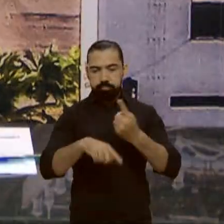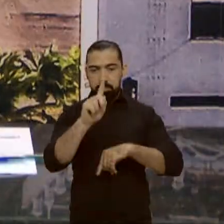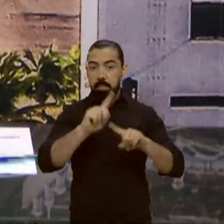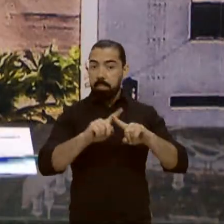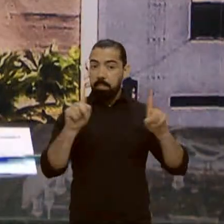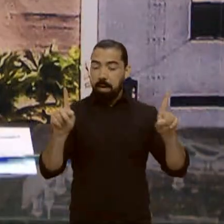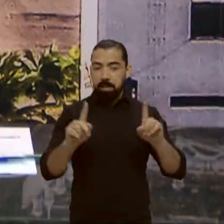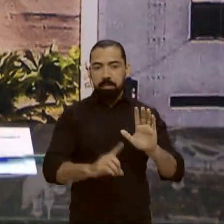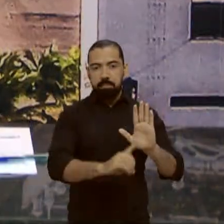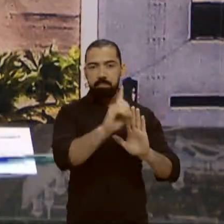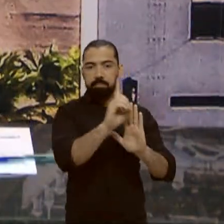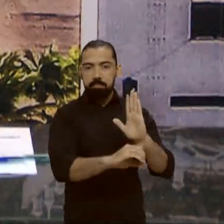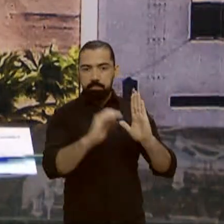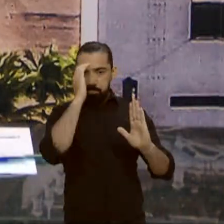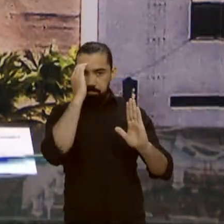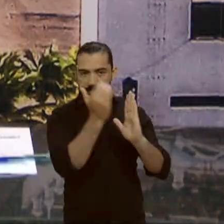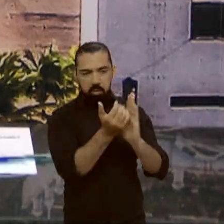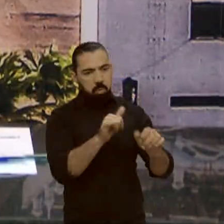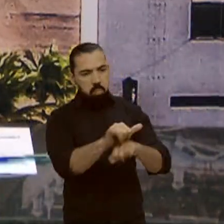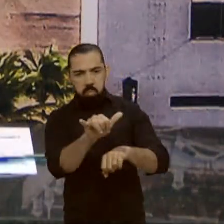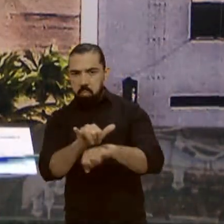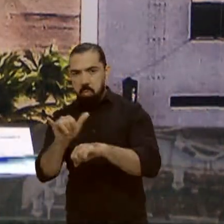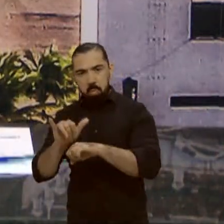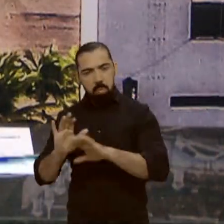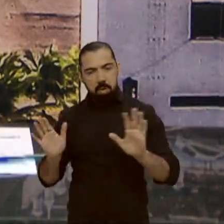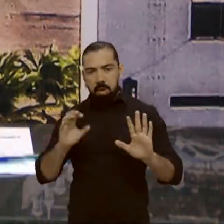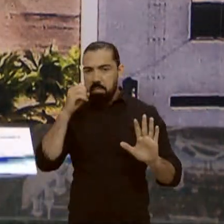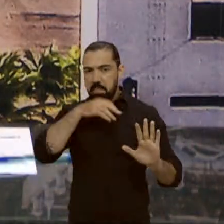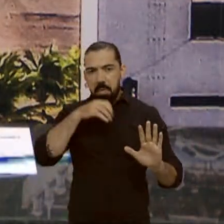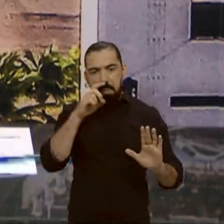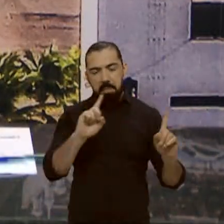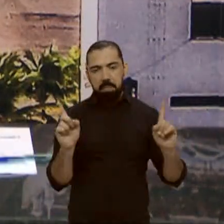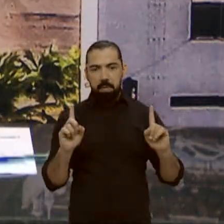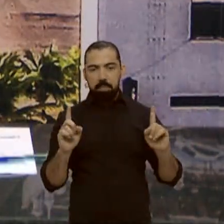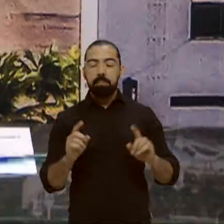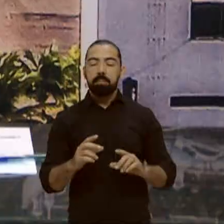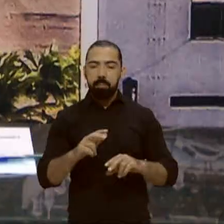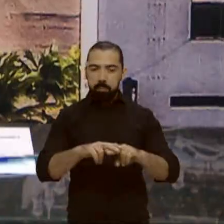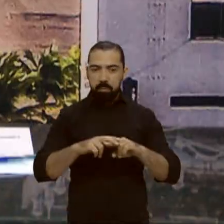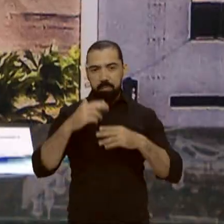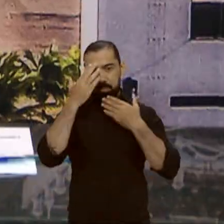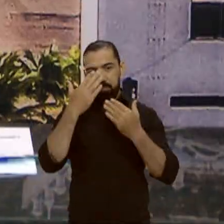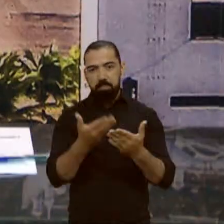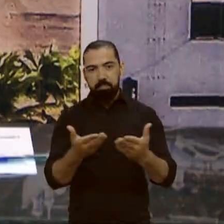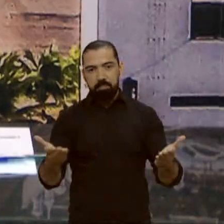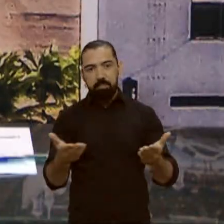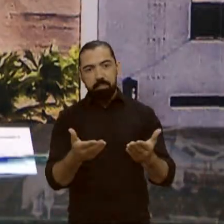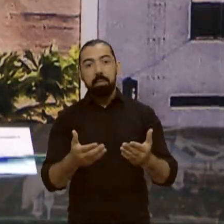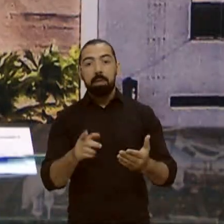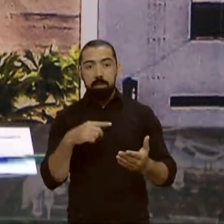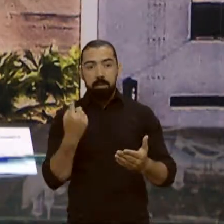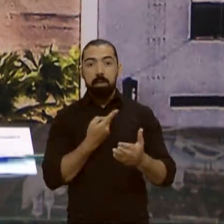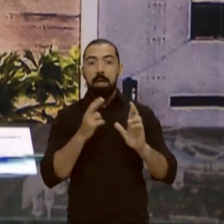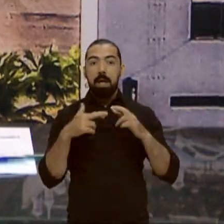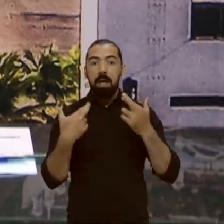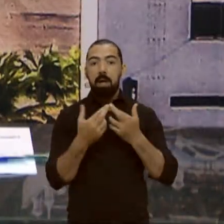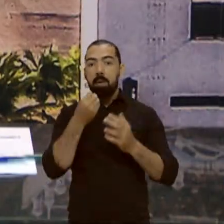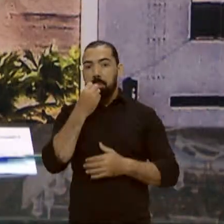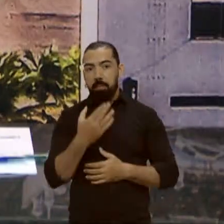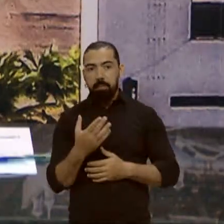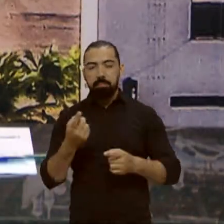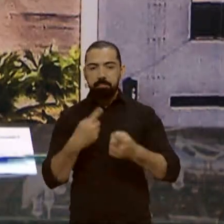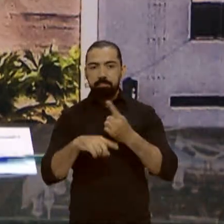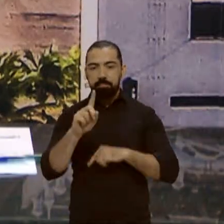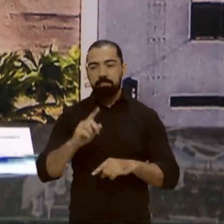violar direitos, sem enganar e sem abusar. Então, desde já, o meu muito obrigado a todos e que tenhamos uma audiência produtiva e